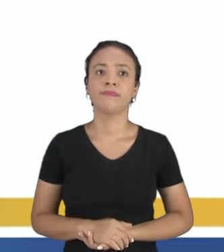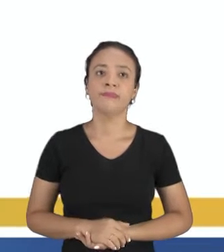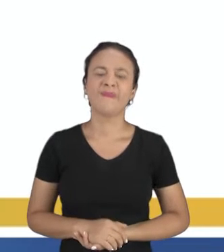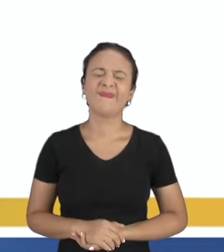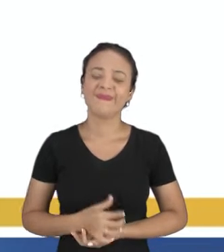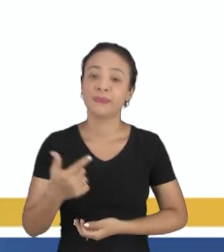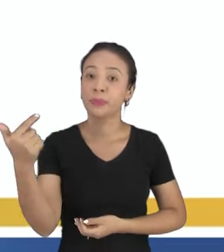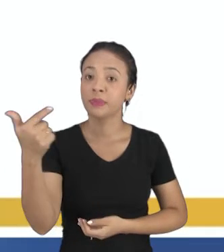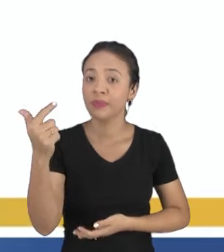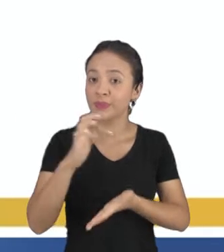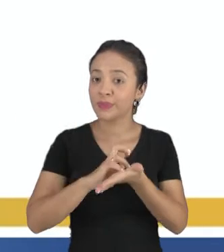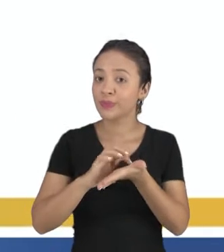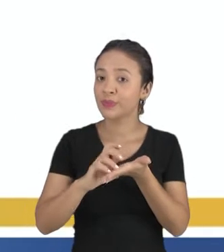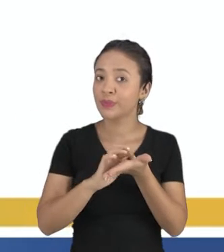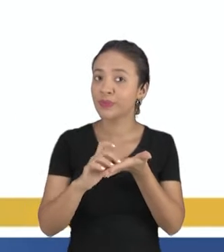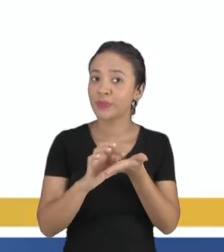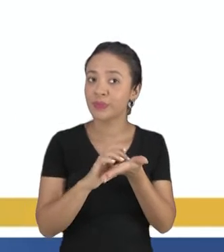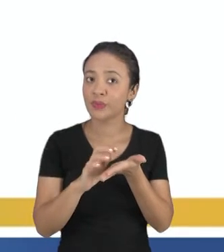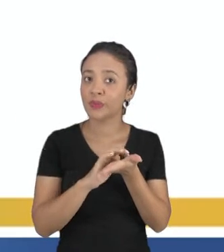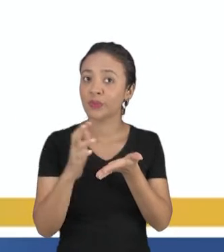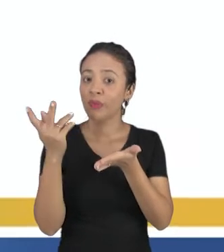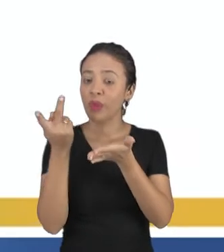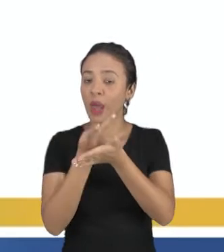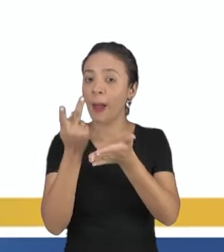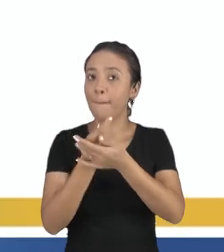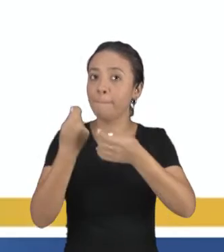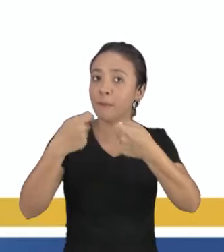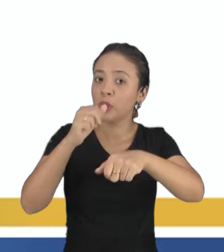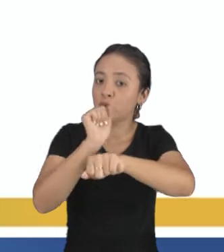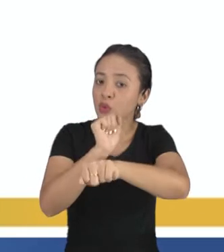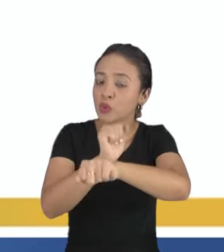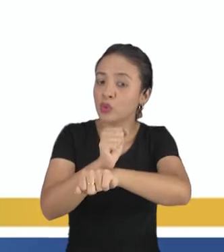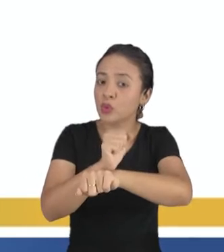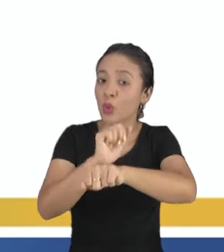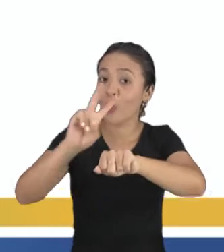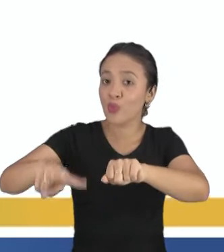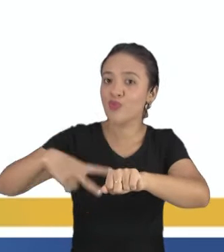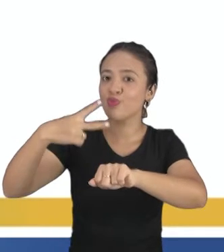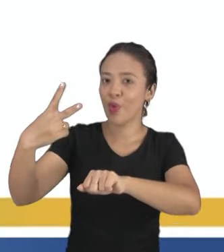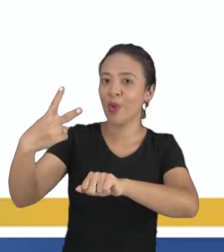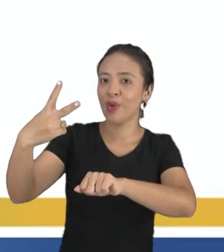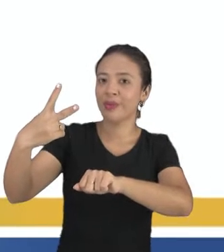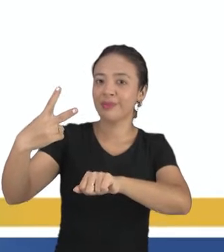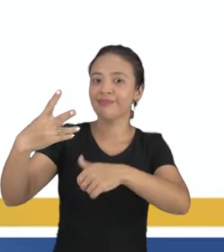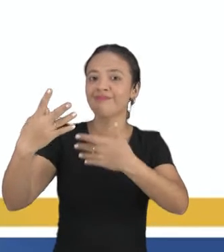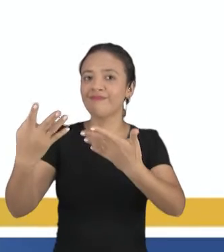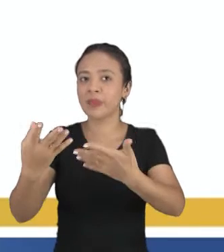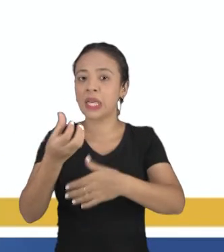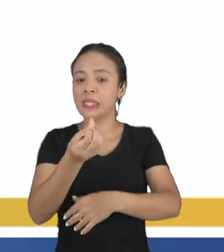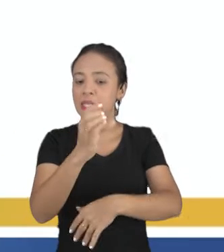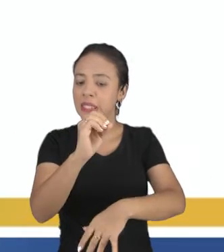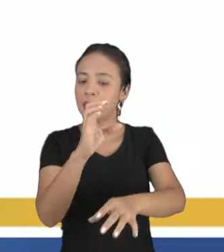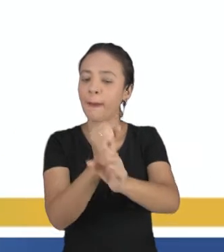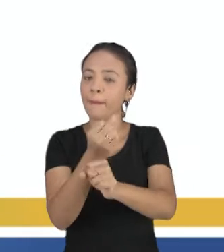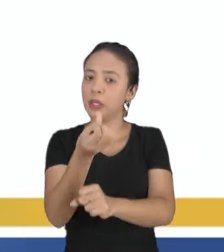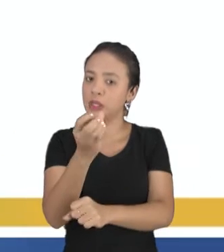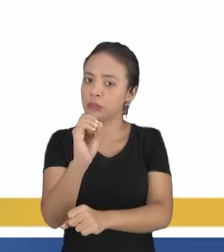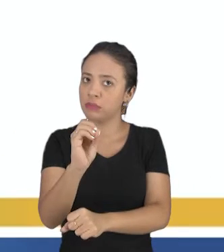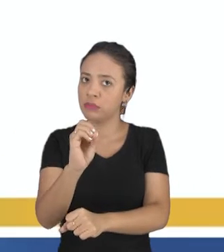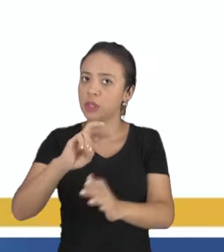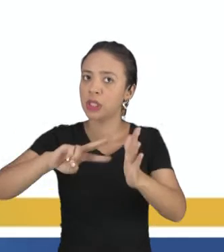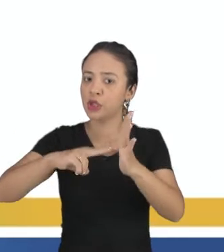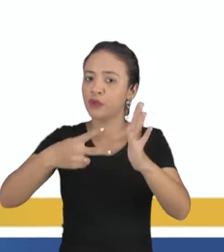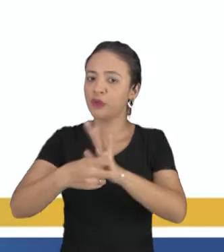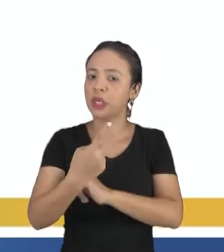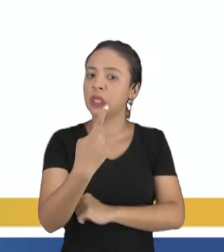A segunda digitação, ele teve que esperar o dobro, não foi isso? Então, 60 mais 60,